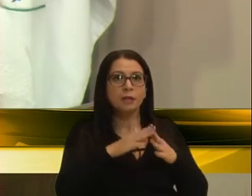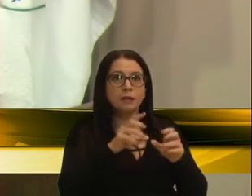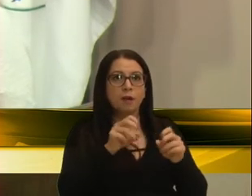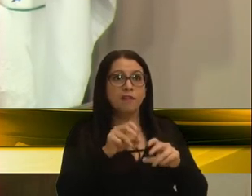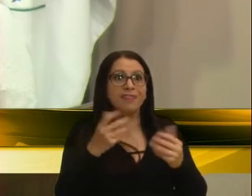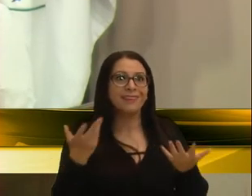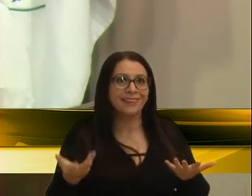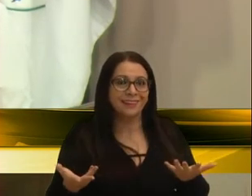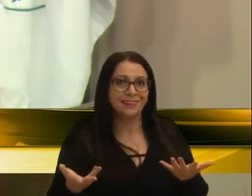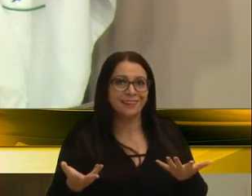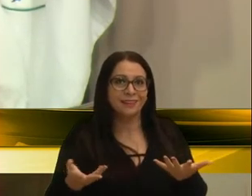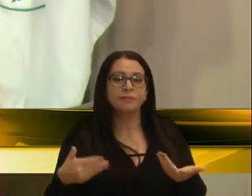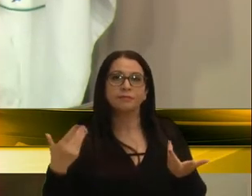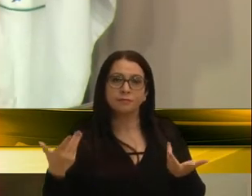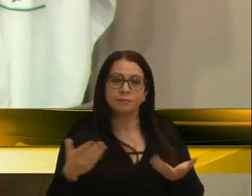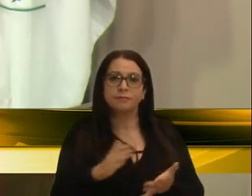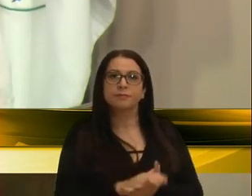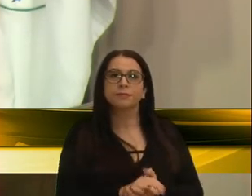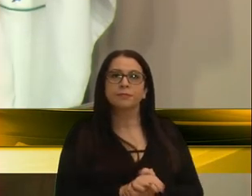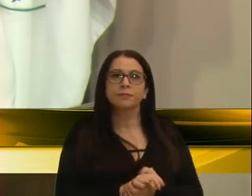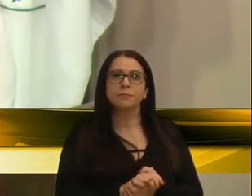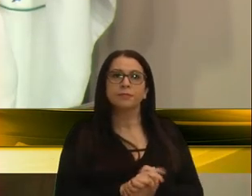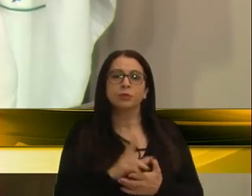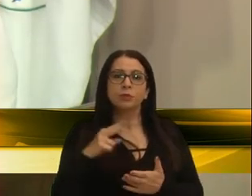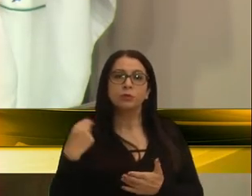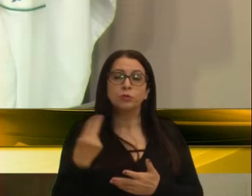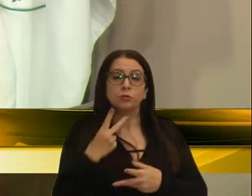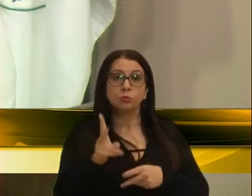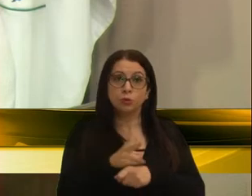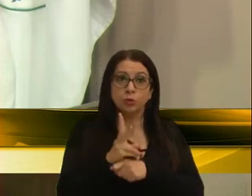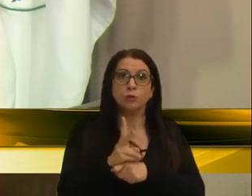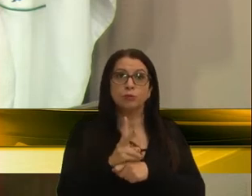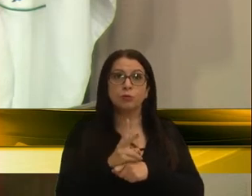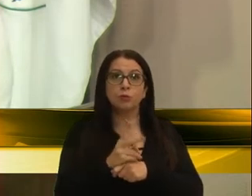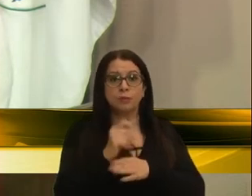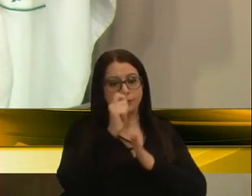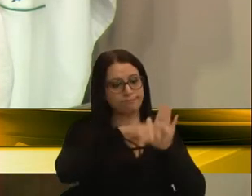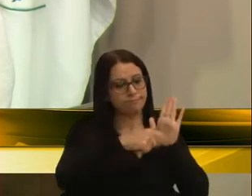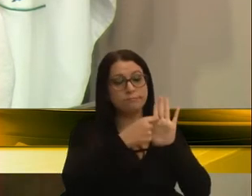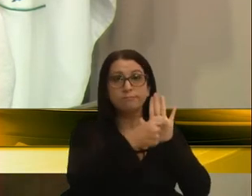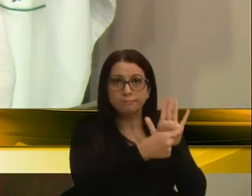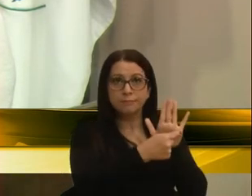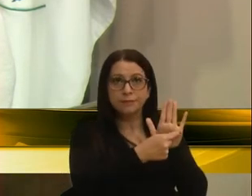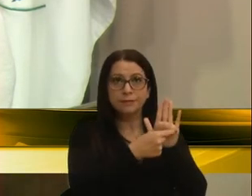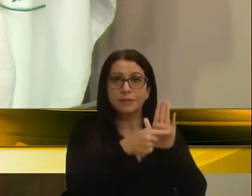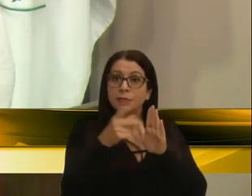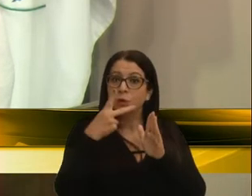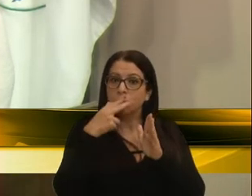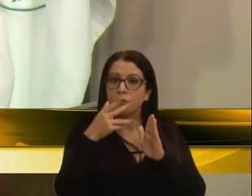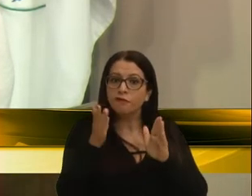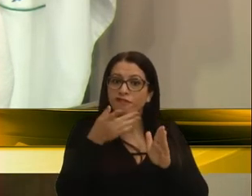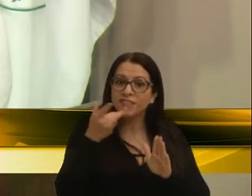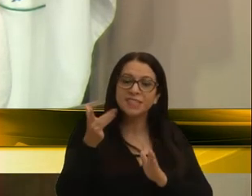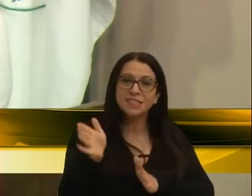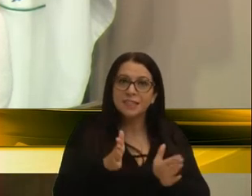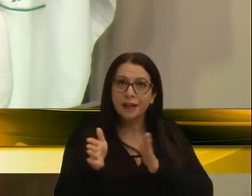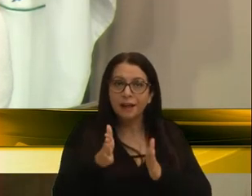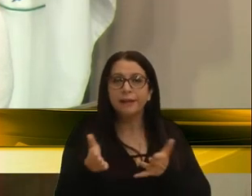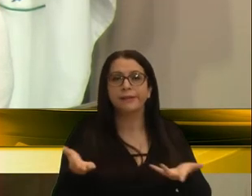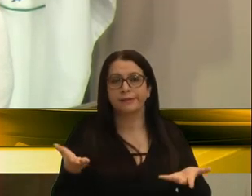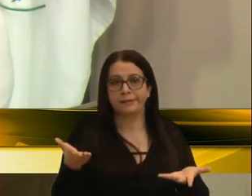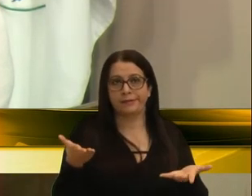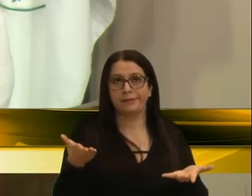gente. Então, o que nós procuramos com essa indicação é viabilizar. É um